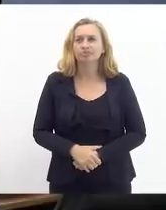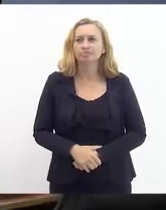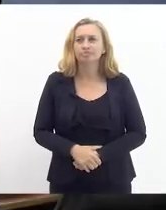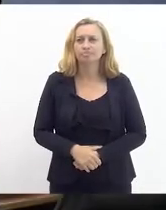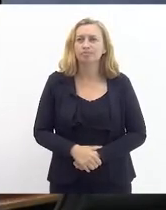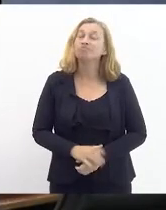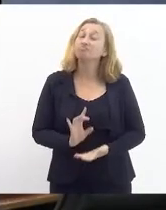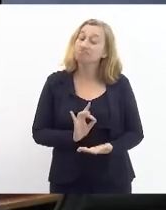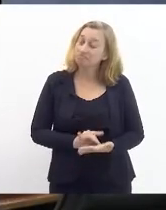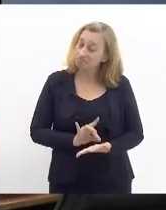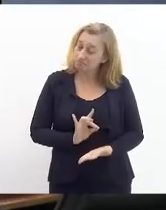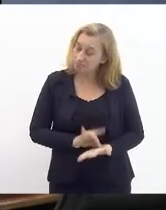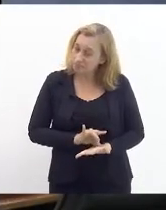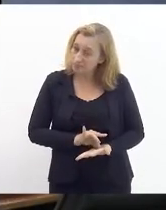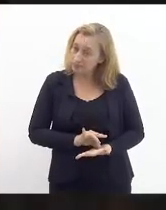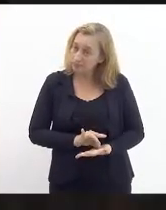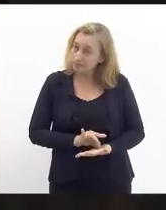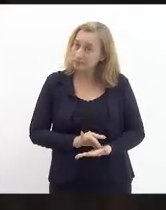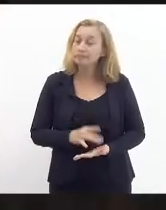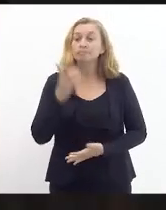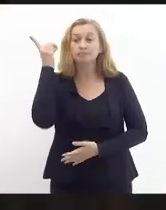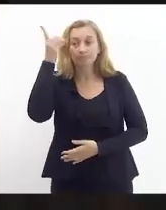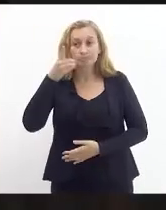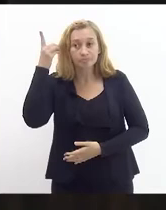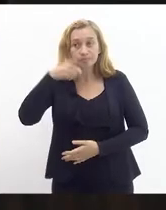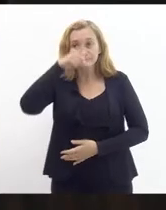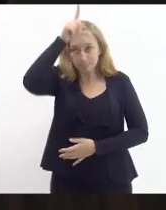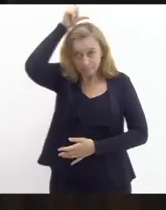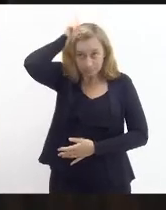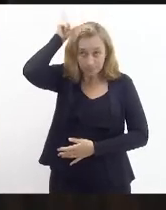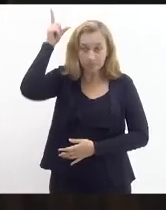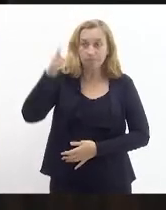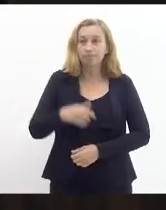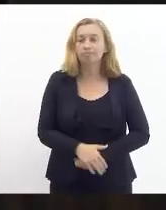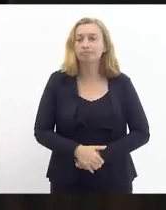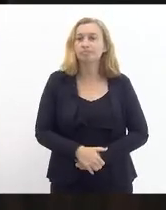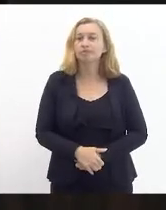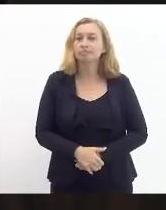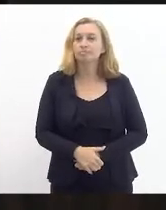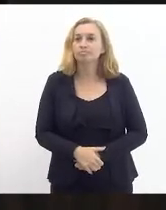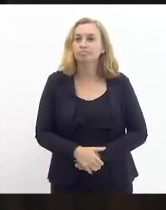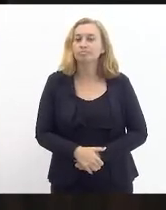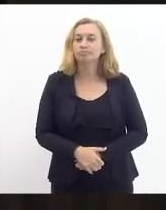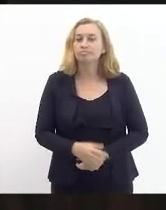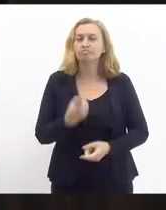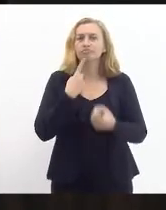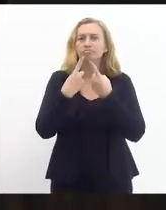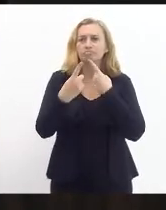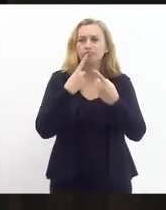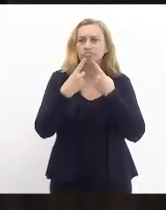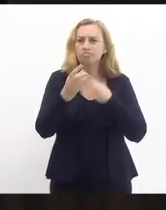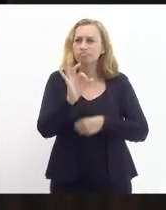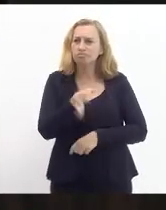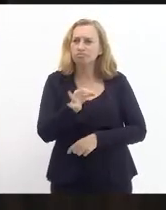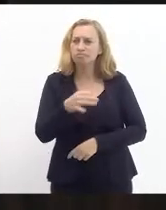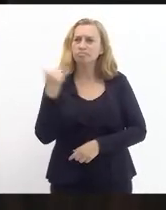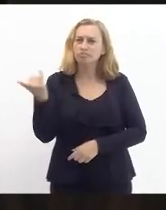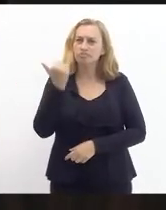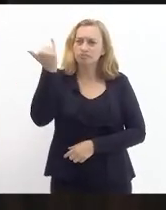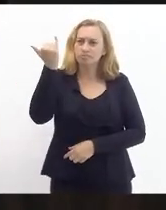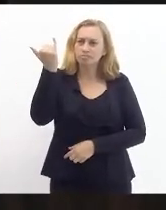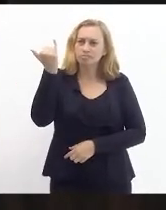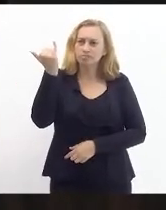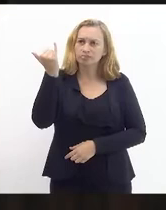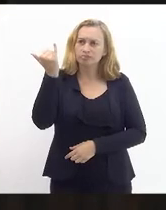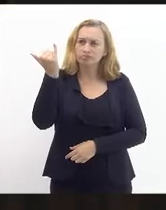É verdade Nobre Deputado Luiz Paulo as discussões que de fato importam